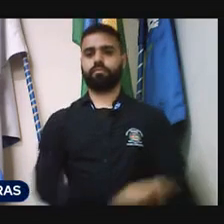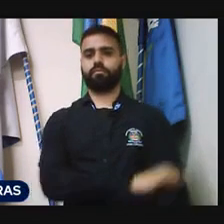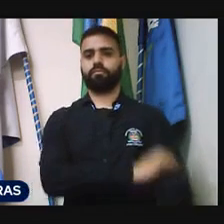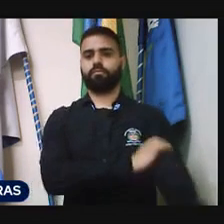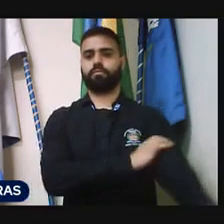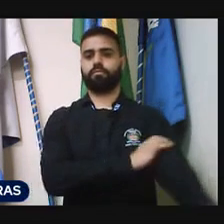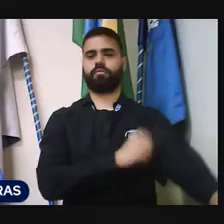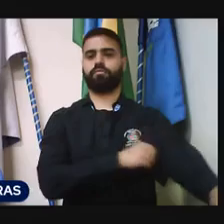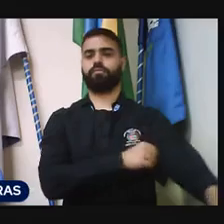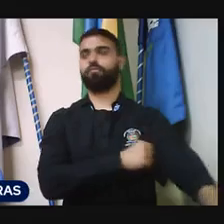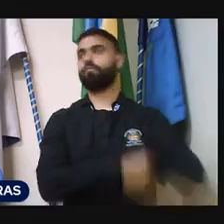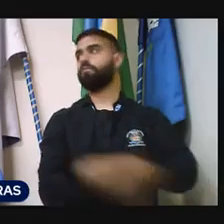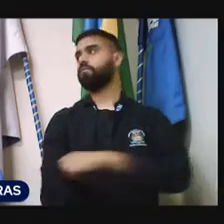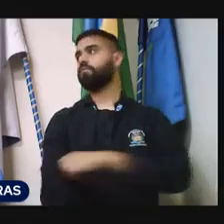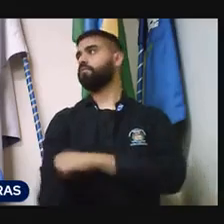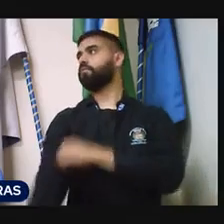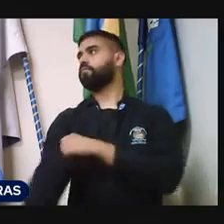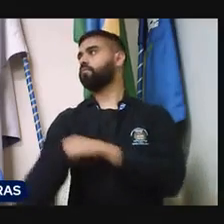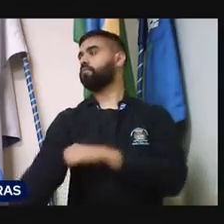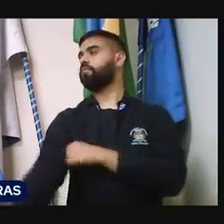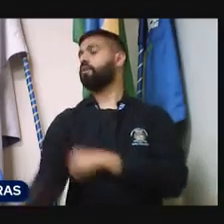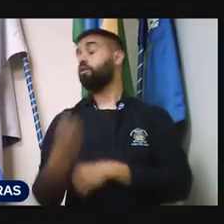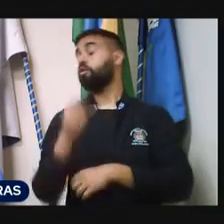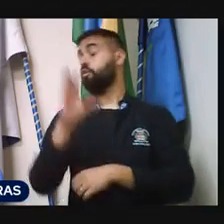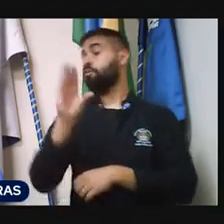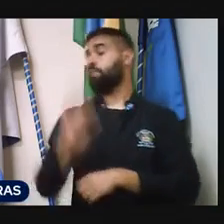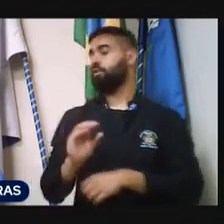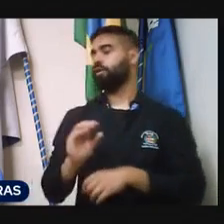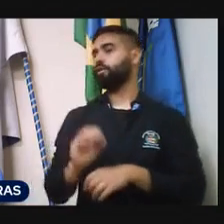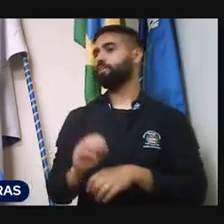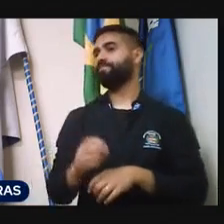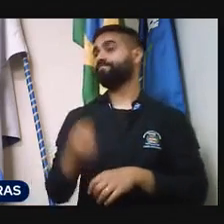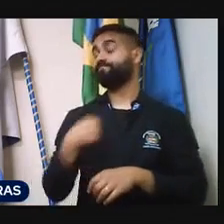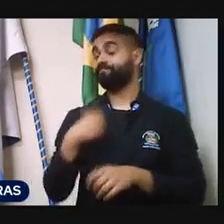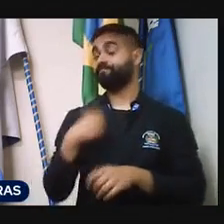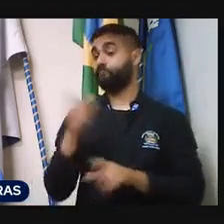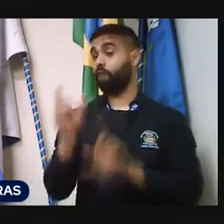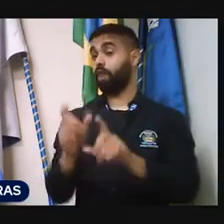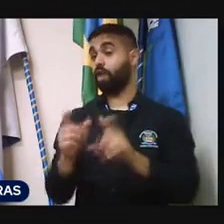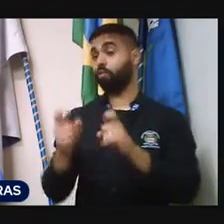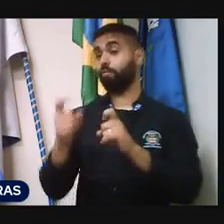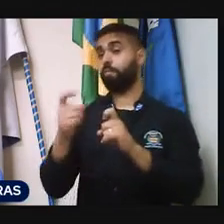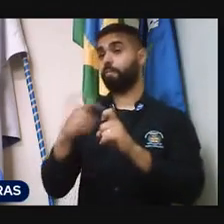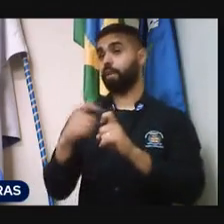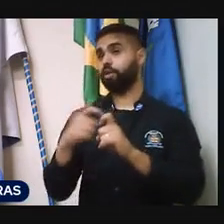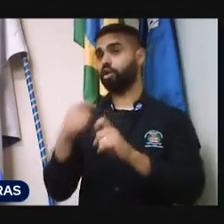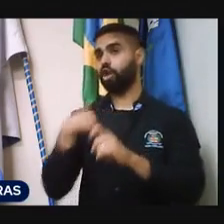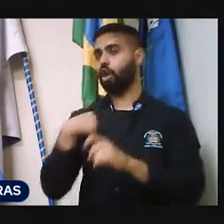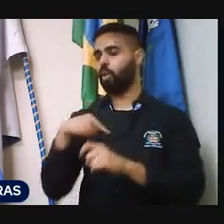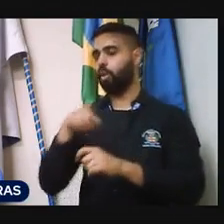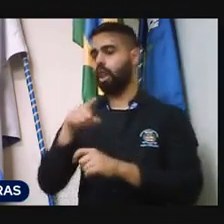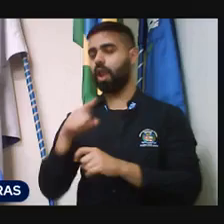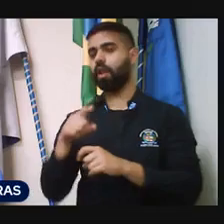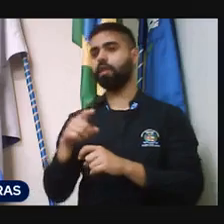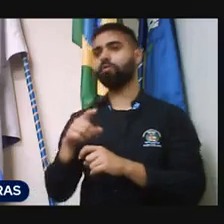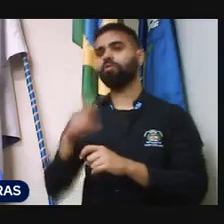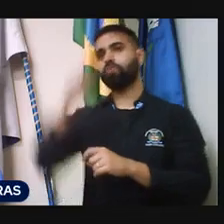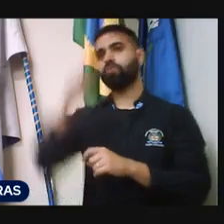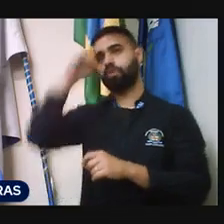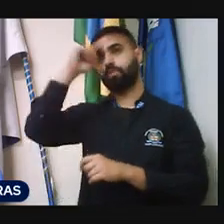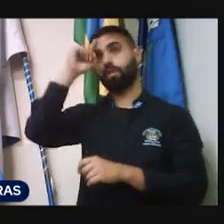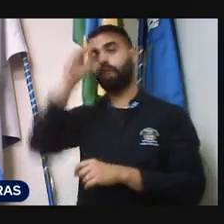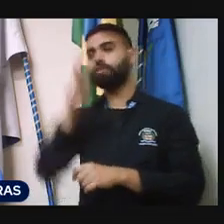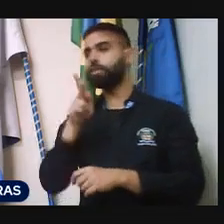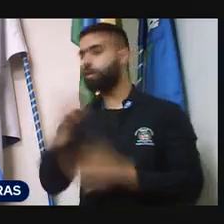Paulo falar como médico antes mesmo de ser Vereador já fazia atendimento lá no hospital e